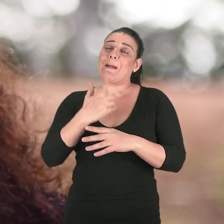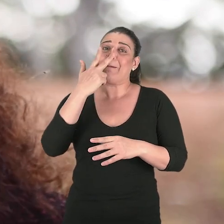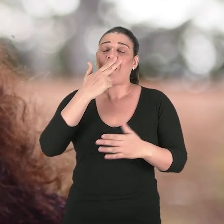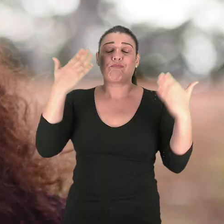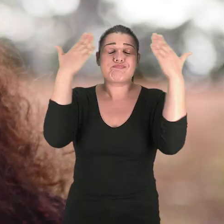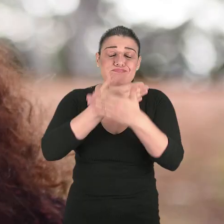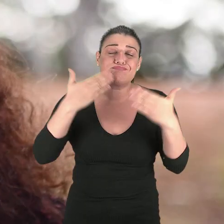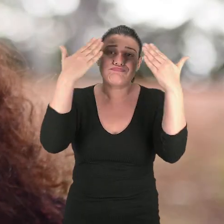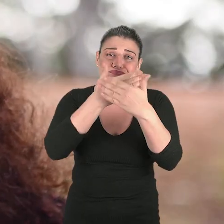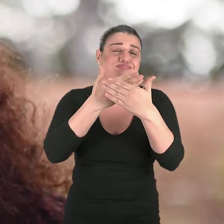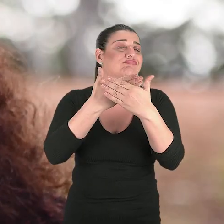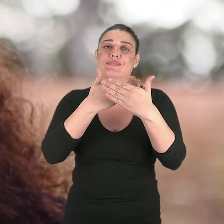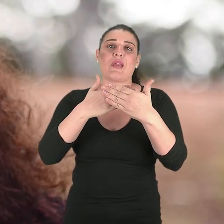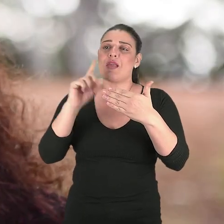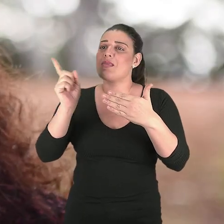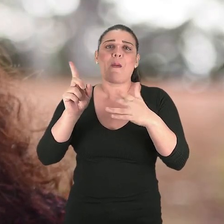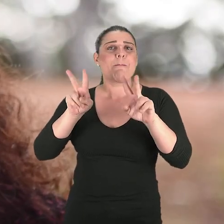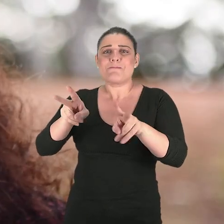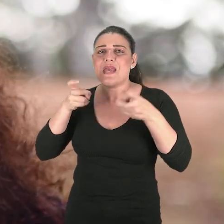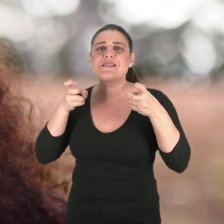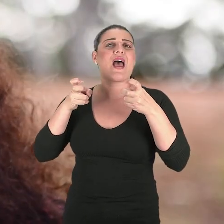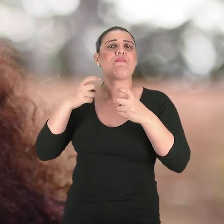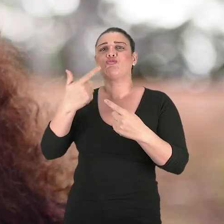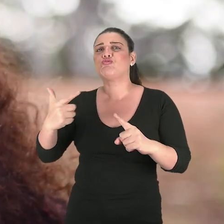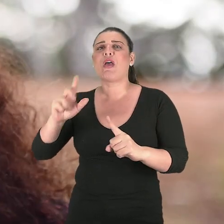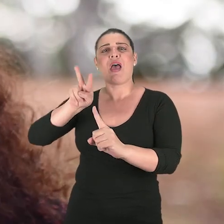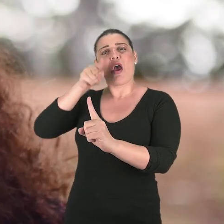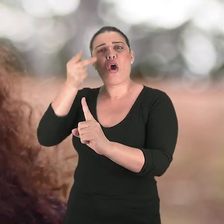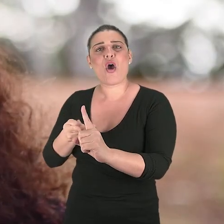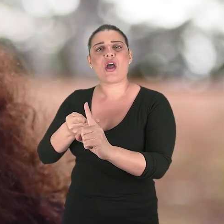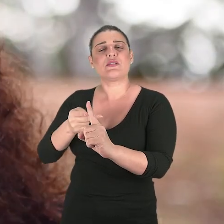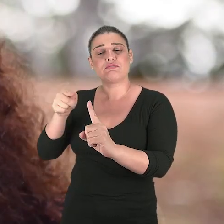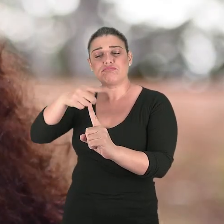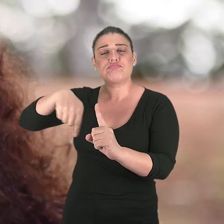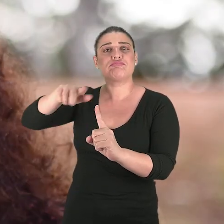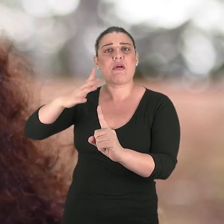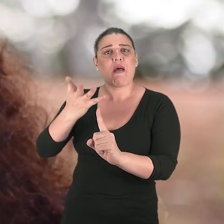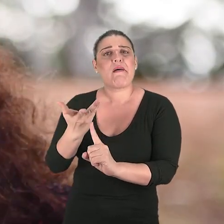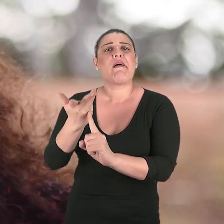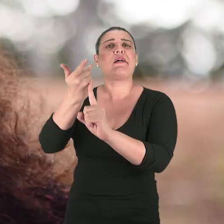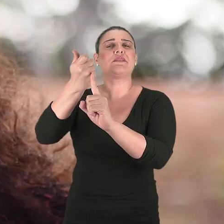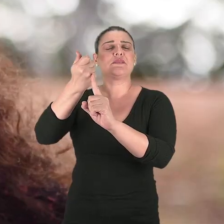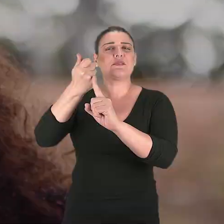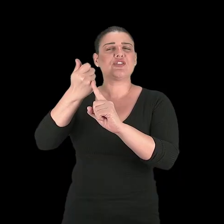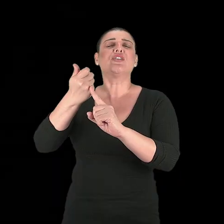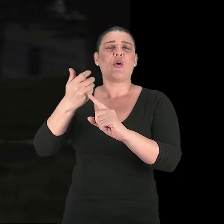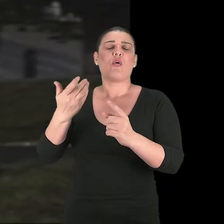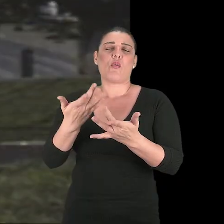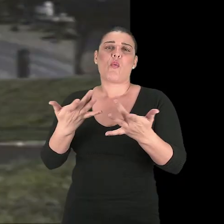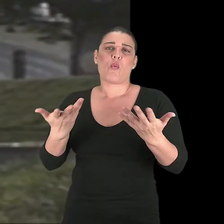cega, A cidade, ela não reconhece os seus verdadeiros tesouros,